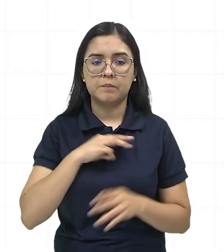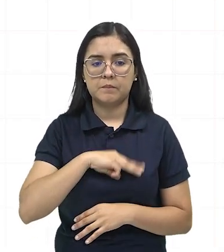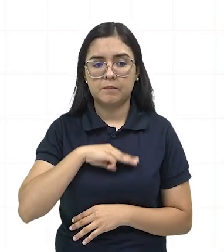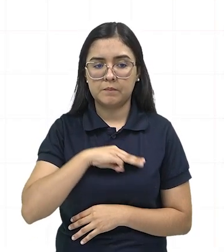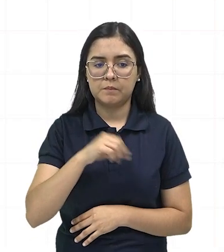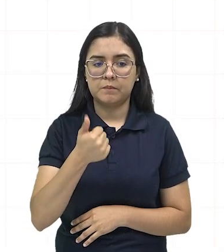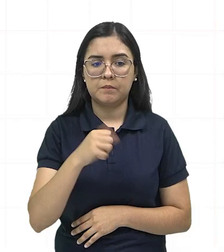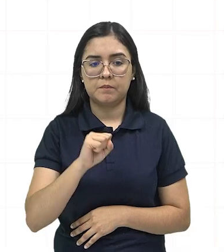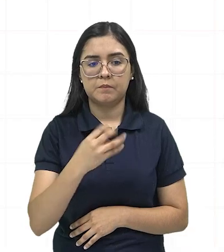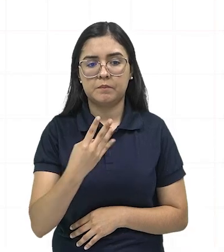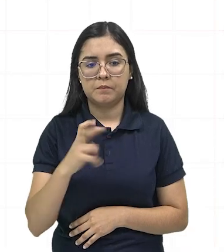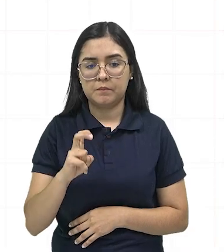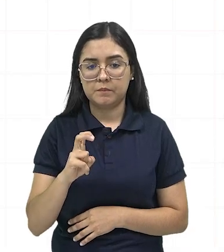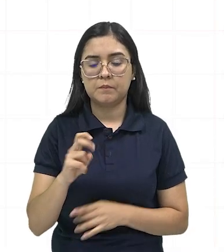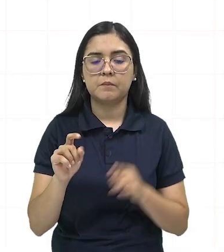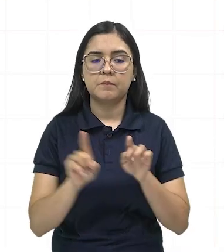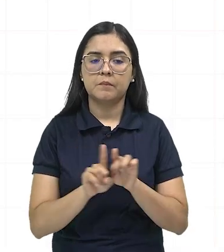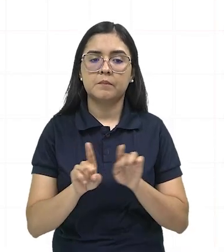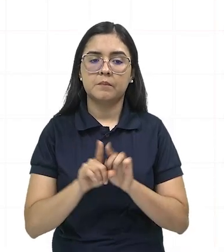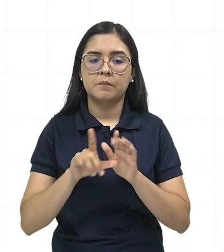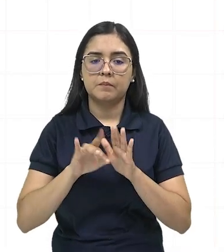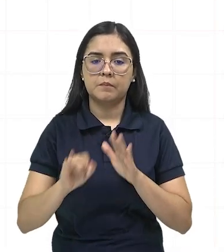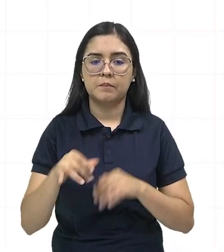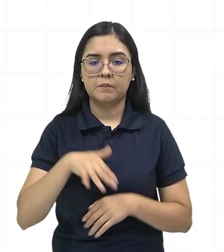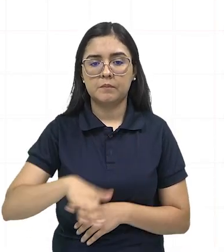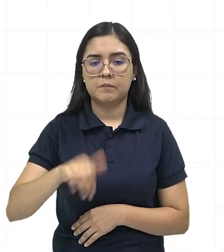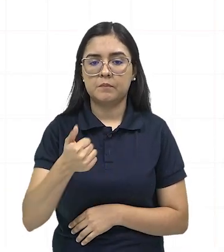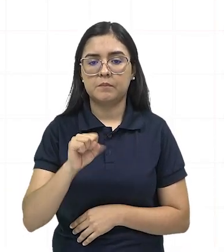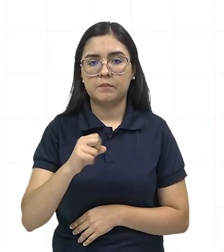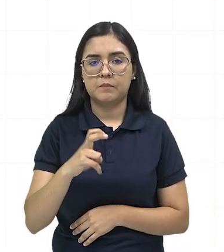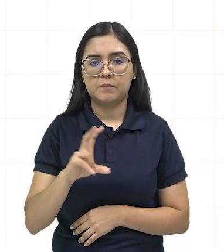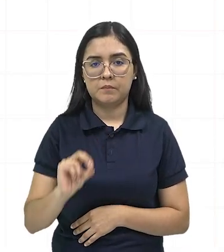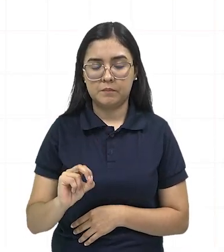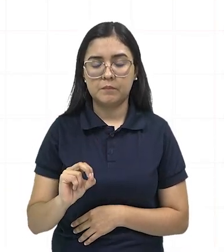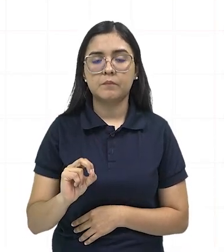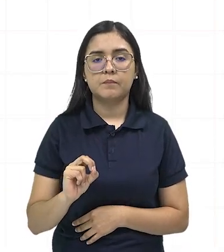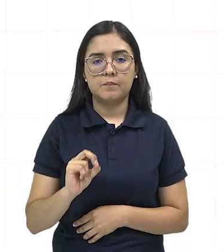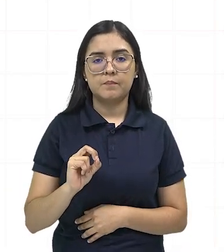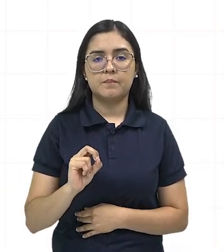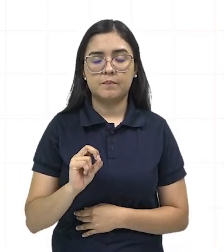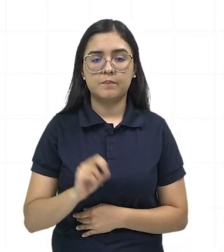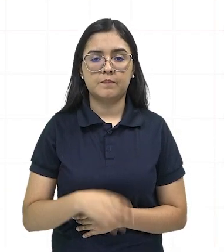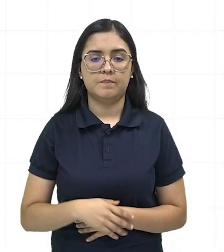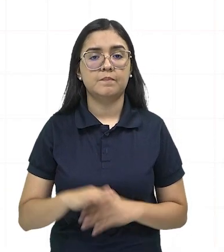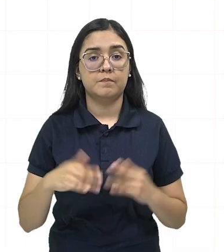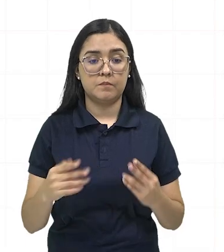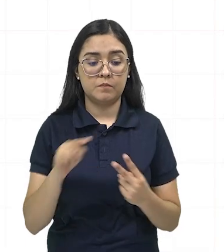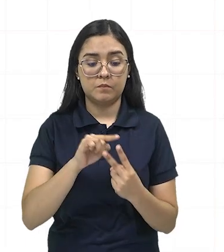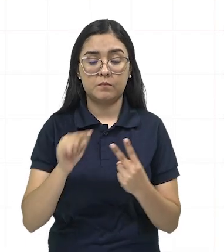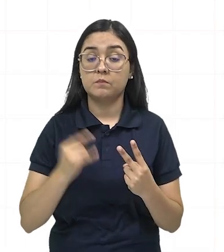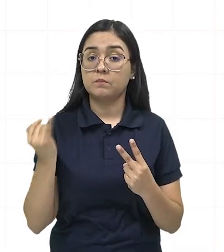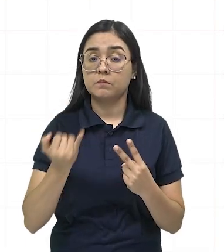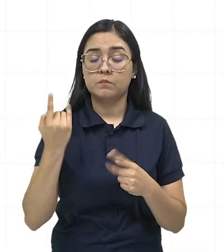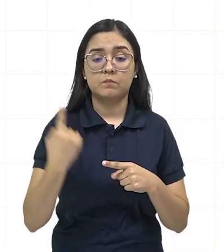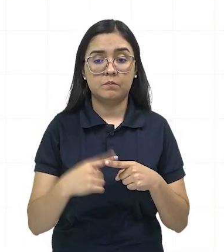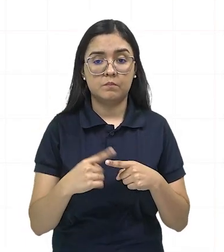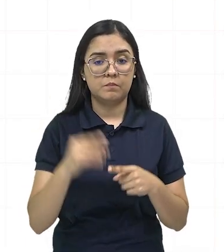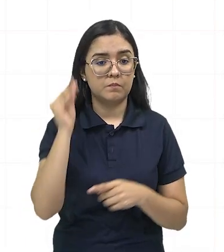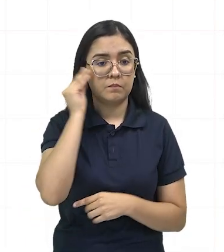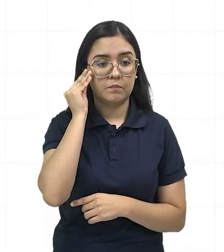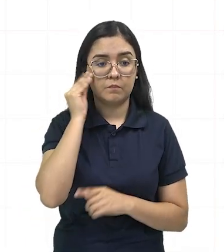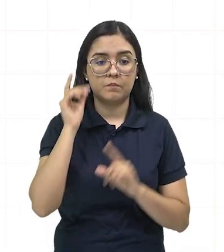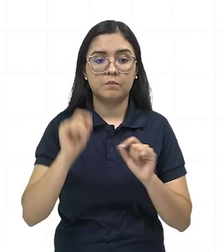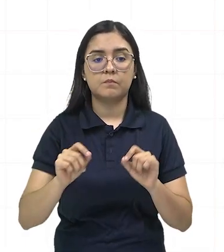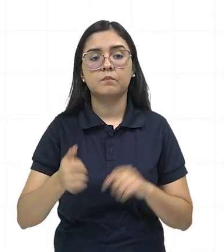Missões, de 1845, e depois a Lei de Terras de 1850. São bem importantes. Por quê? Vamos